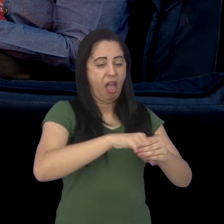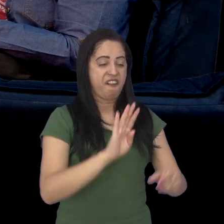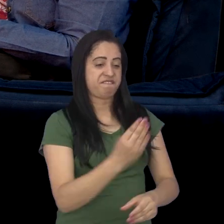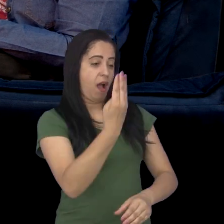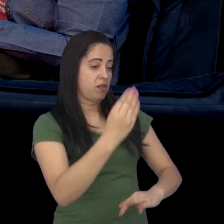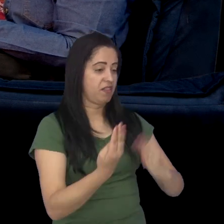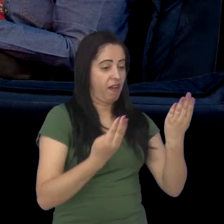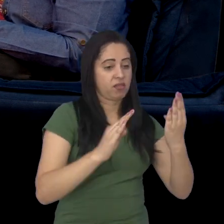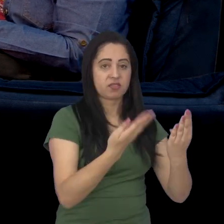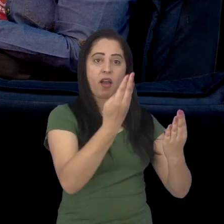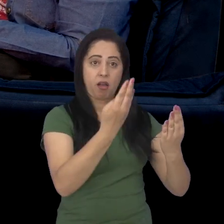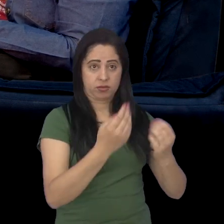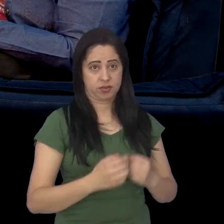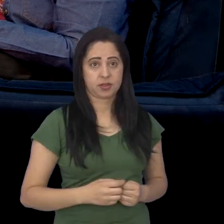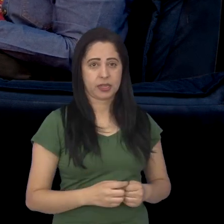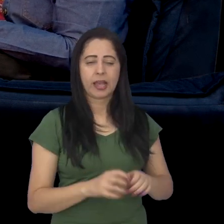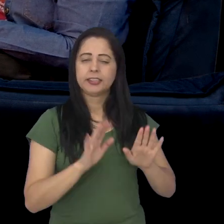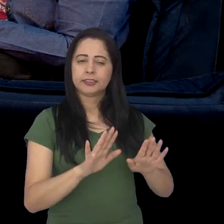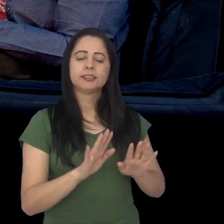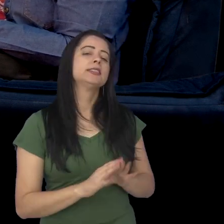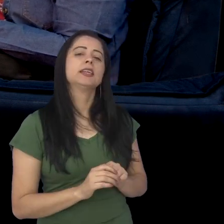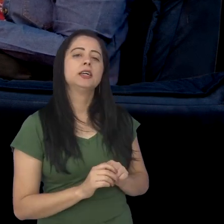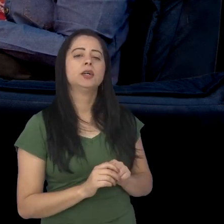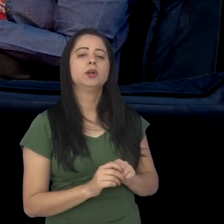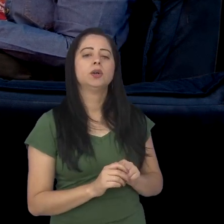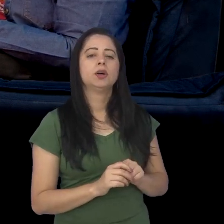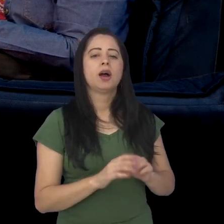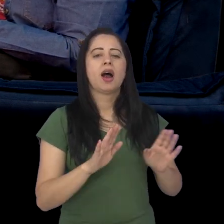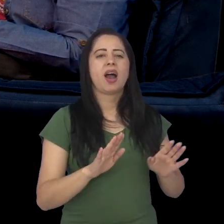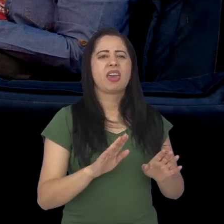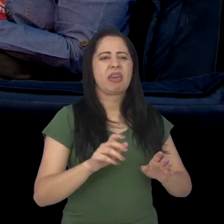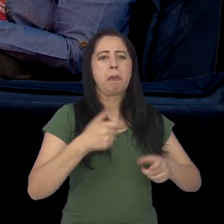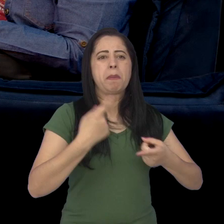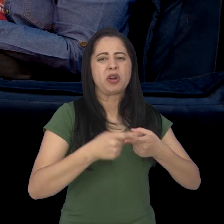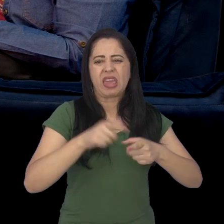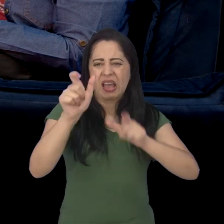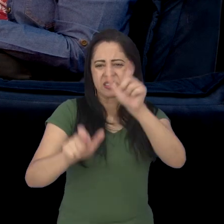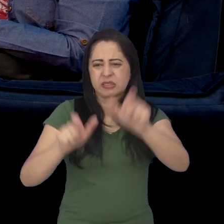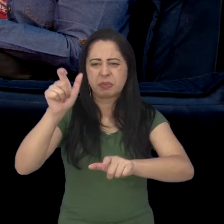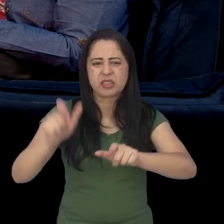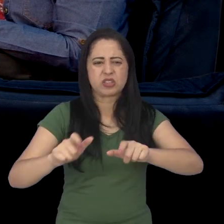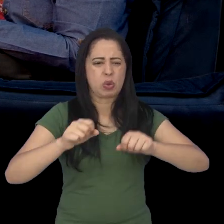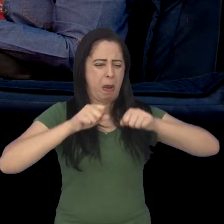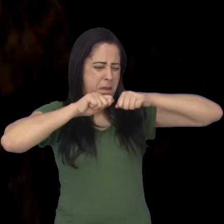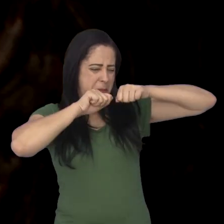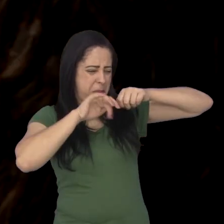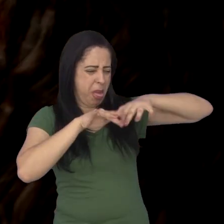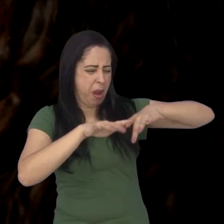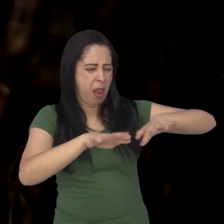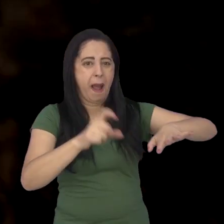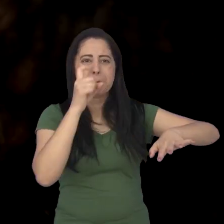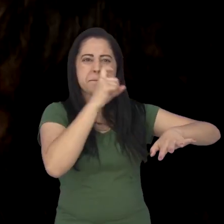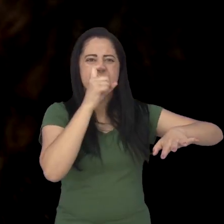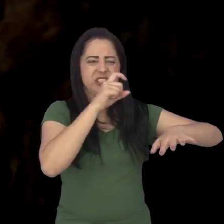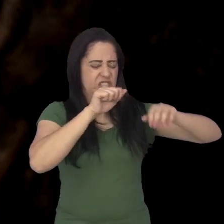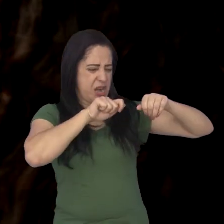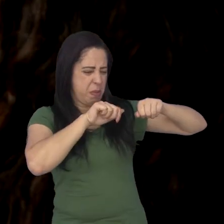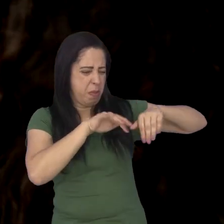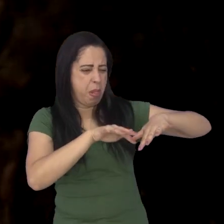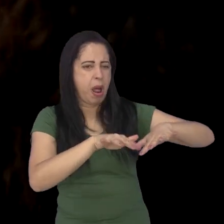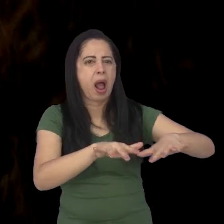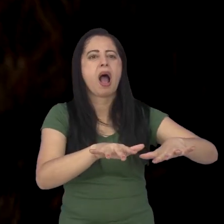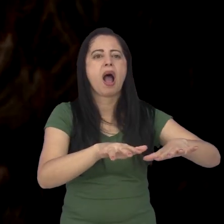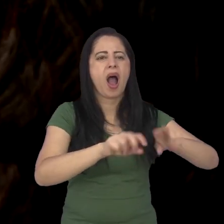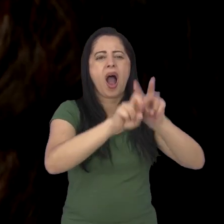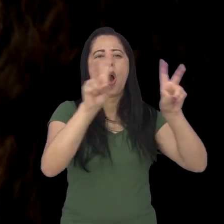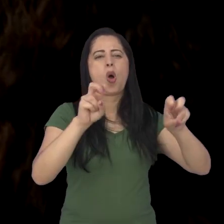desejo do sindicato contar a história da urna eletrônica, mas como começaram a lançar muita história errada, circulava muita mentira a respeito da